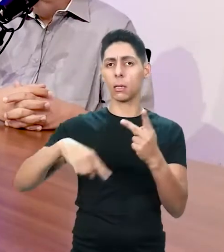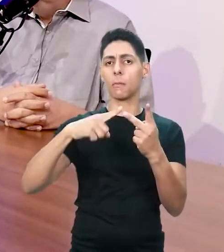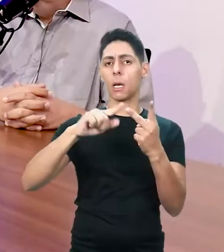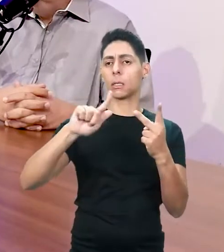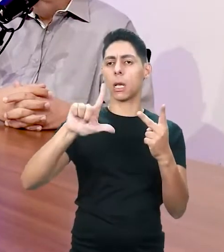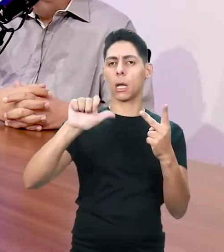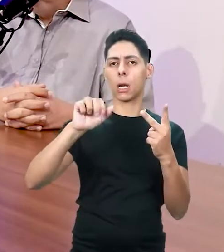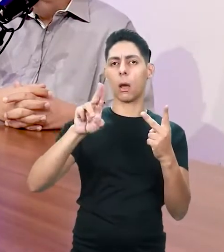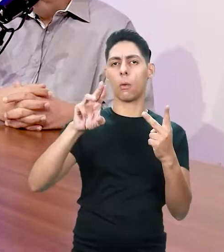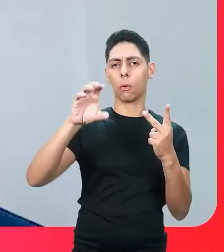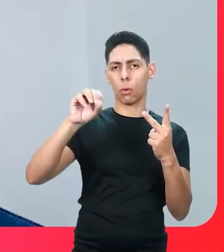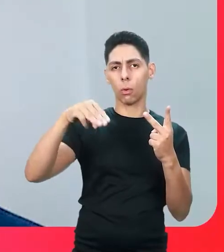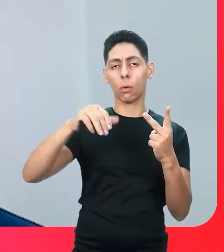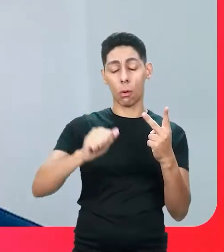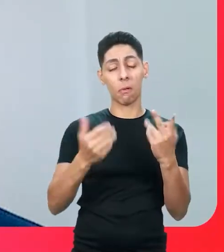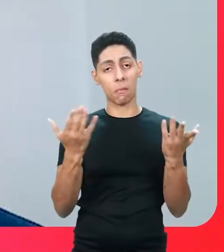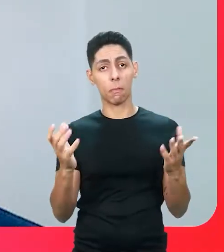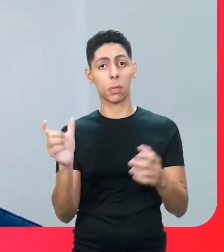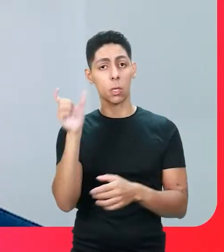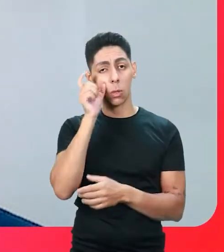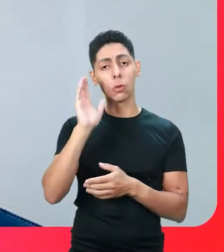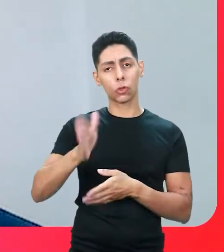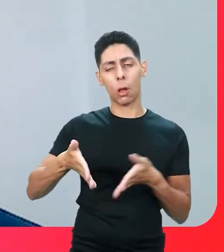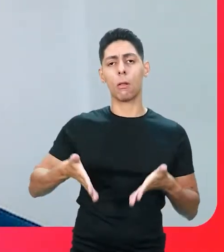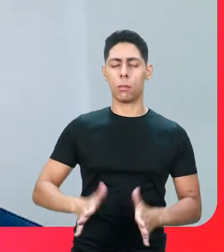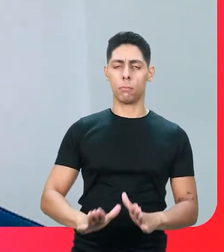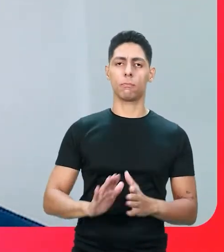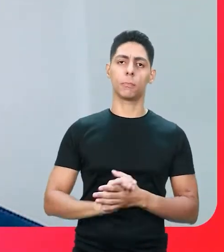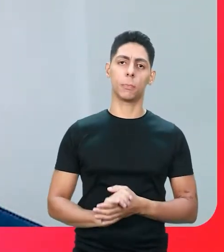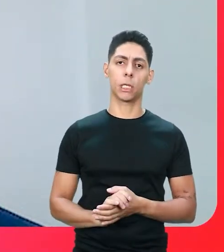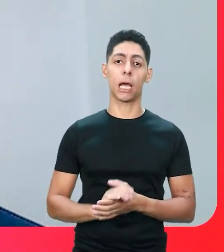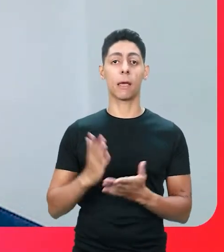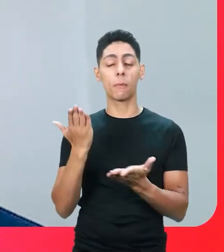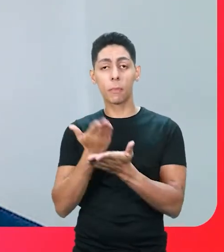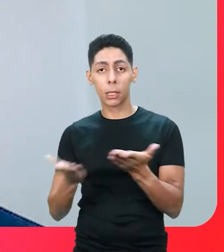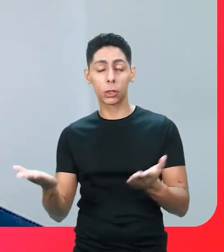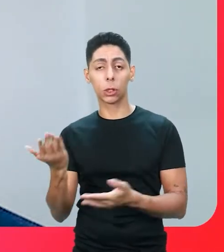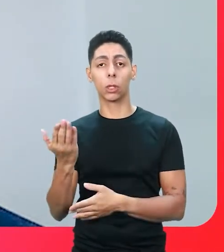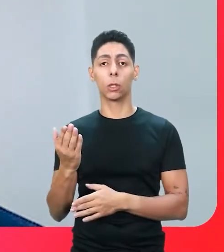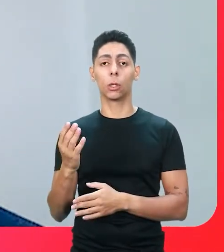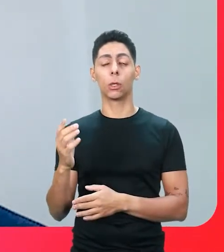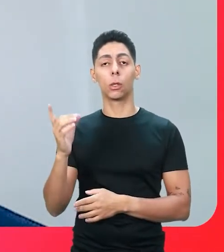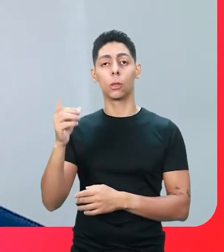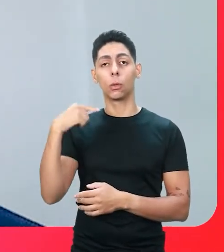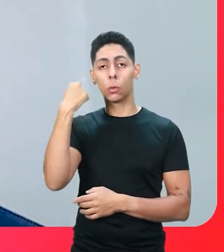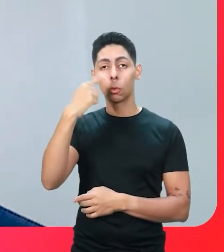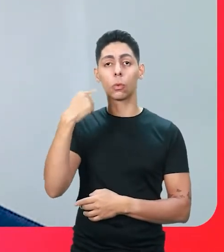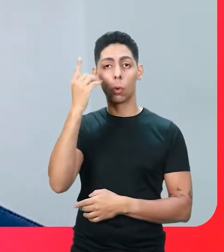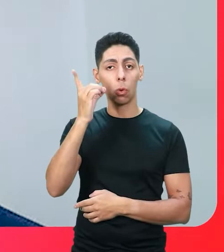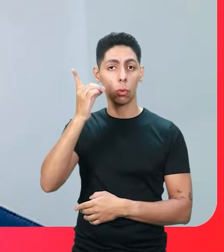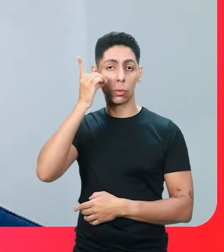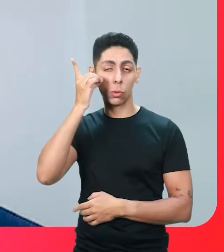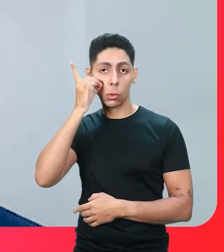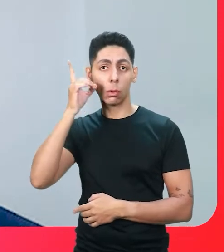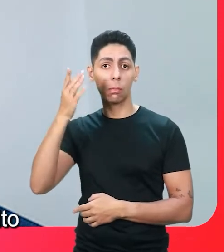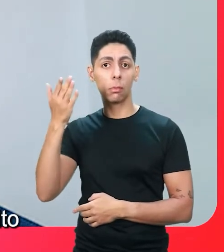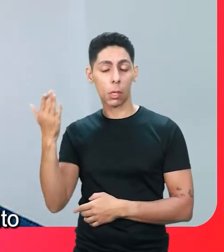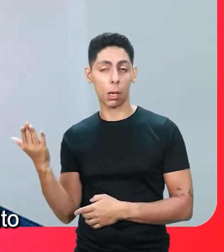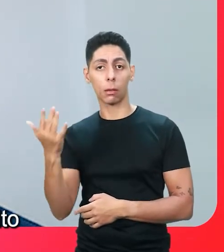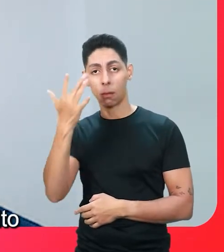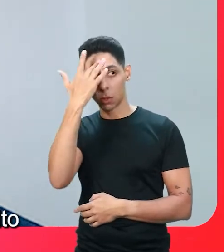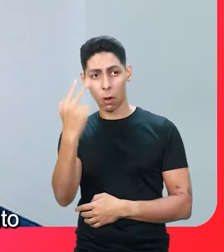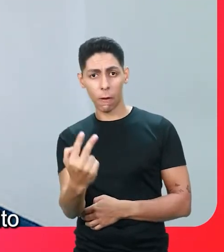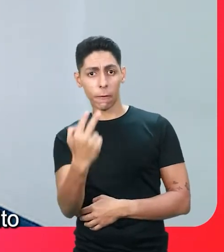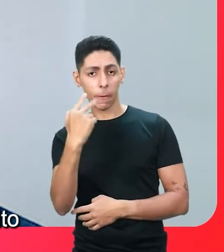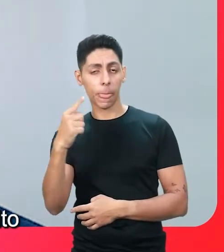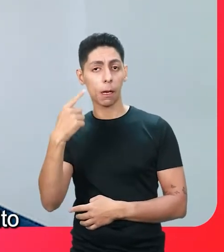foram congênitos, e por causa do glaucoma eu perdi meu globo ocular direito. Para quem enxerga, eu nesse instante vou